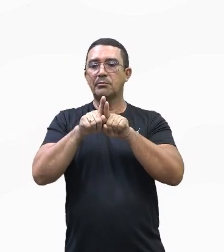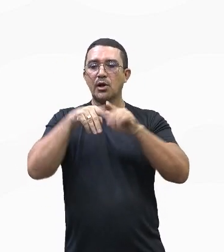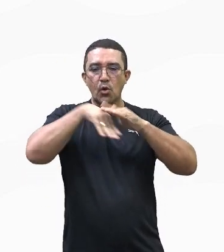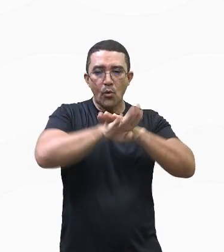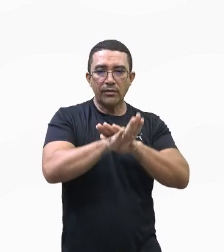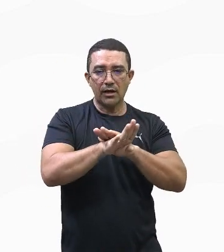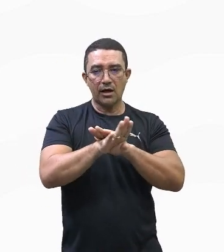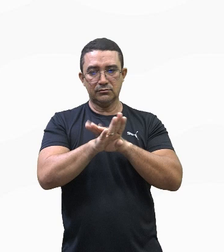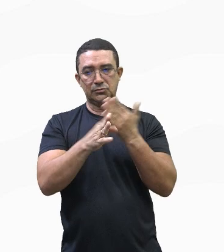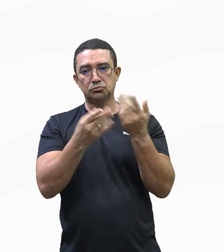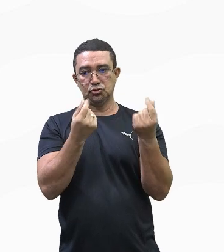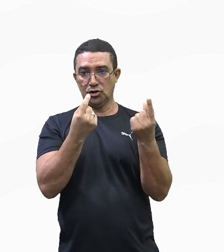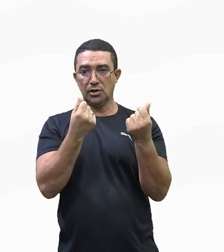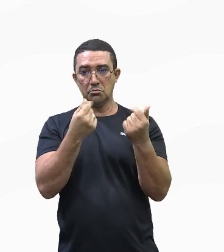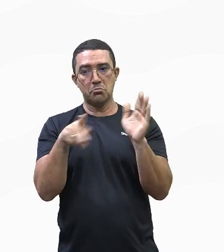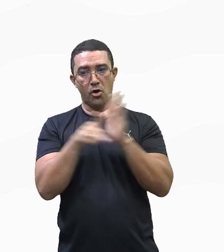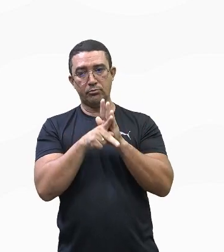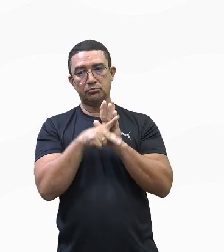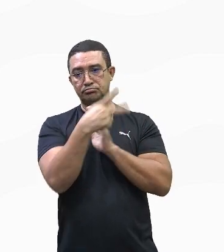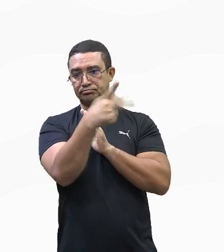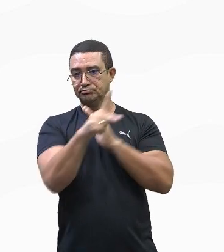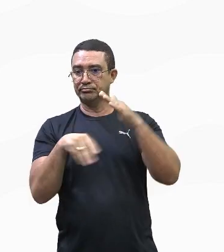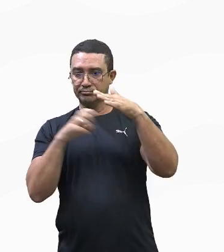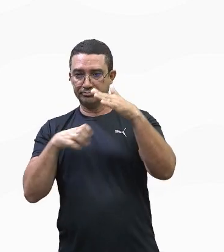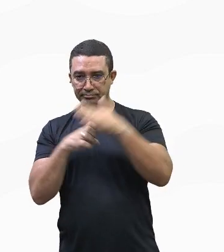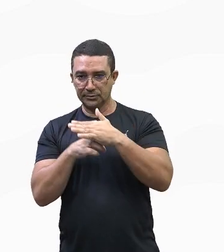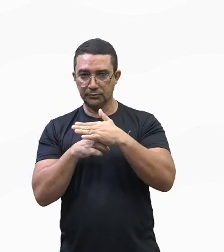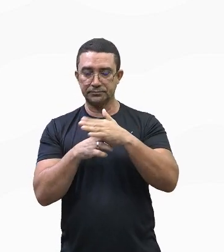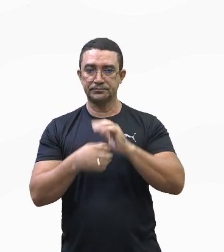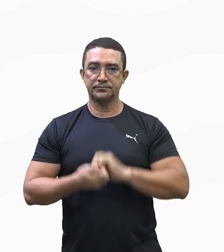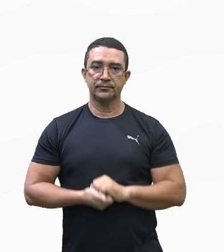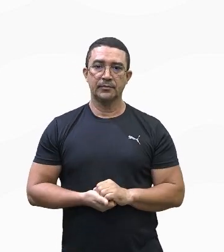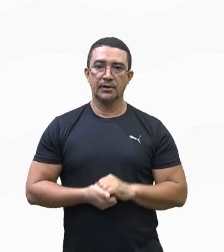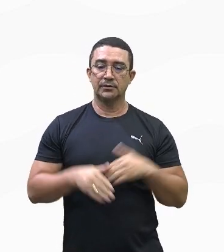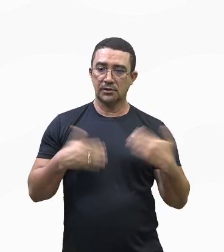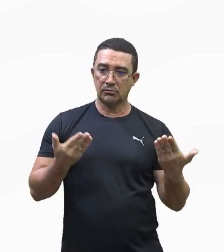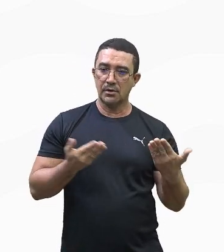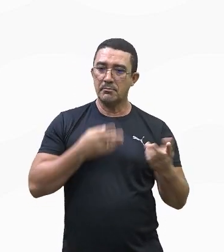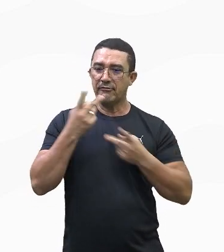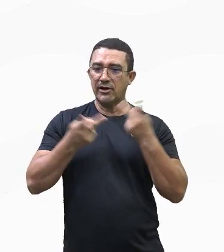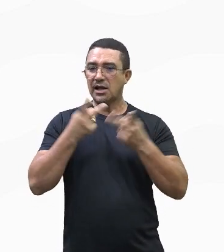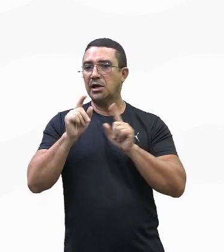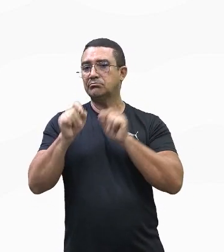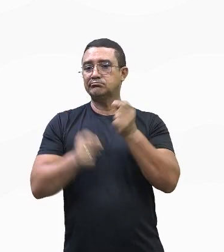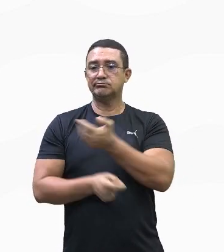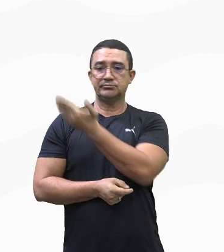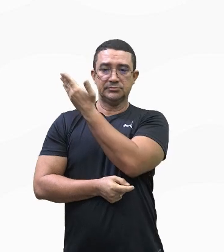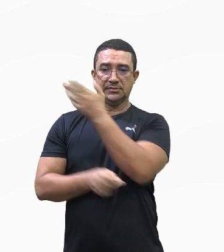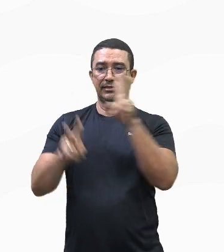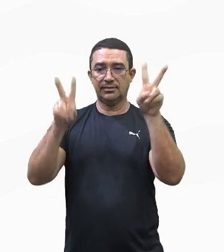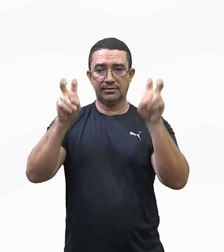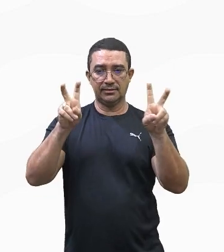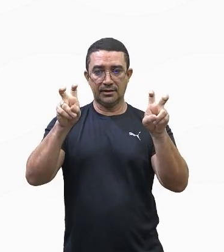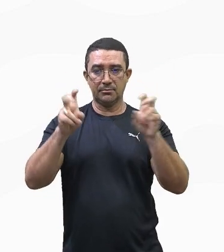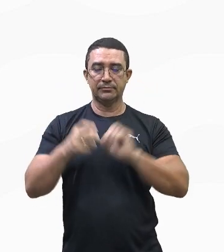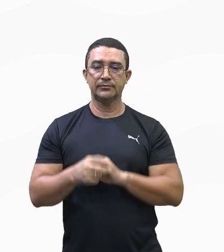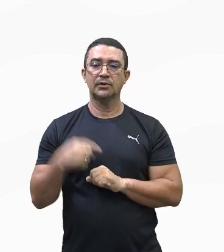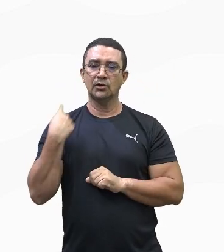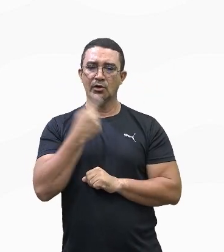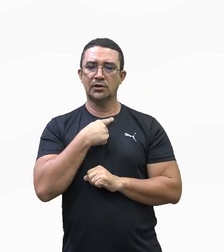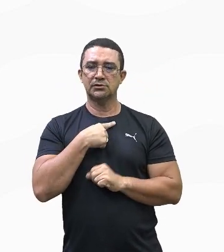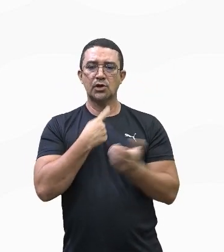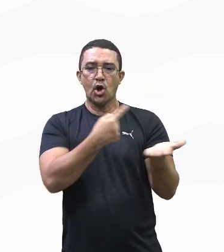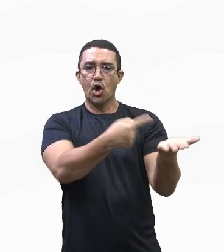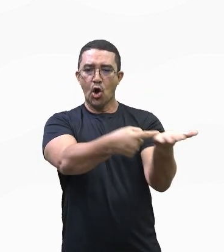do negócio. E para falar sobre precificação, sobre margem de lucro, nós trouxemos